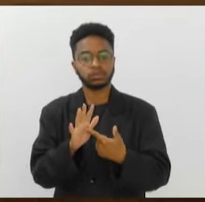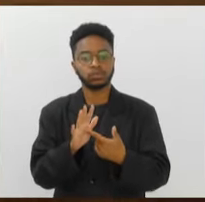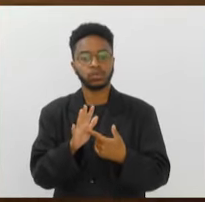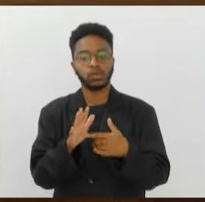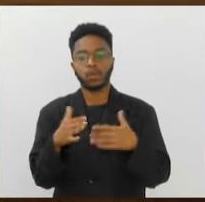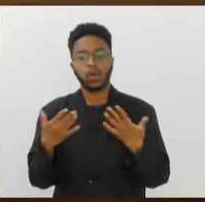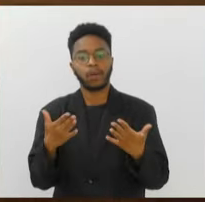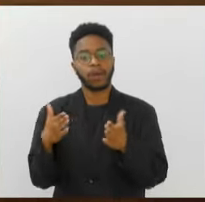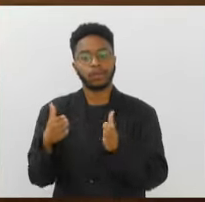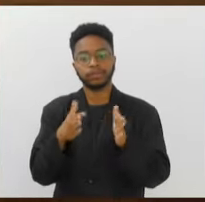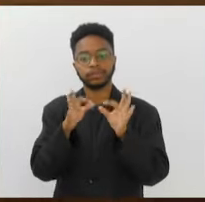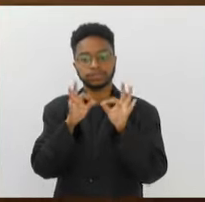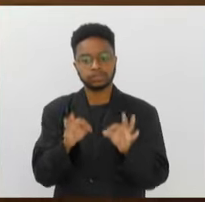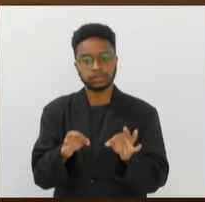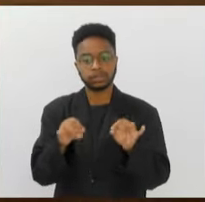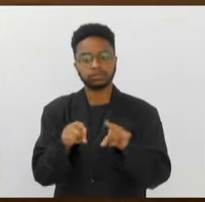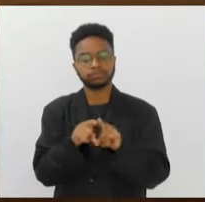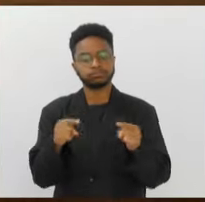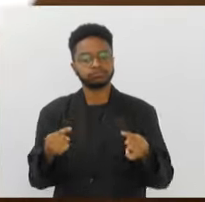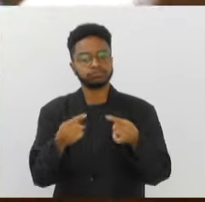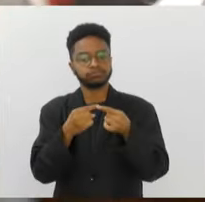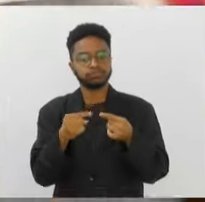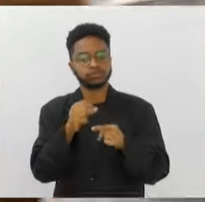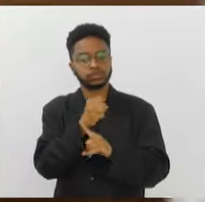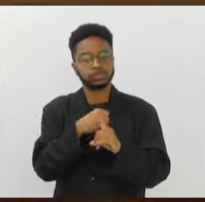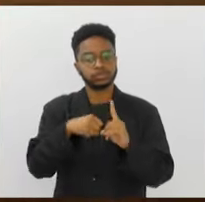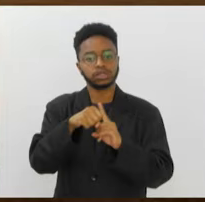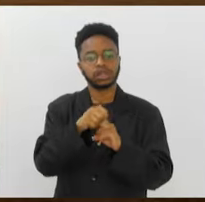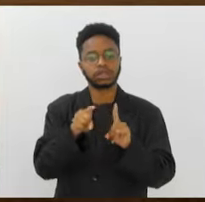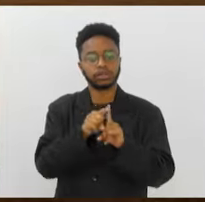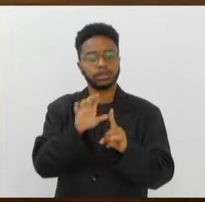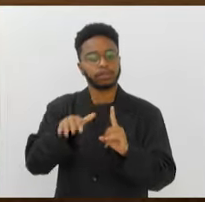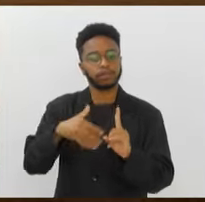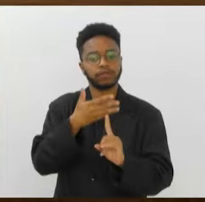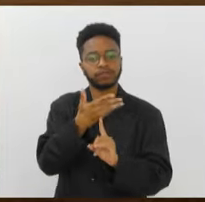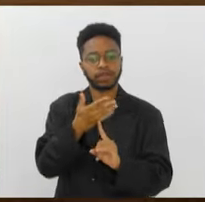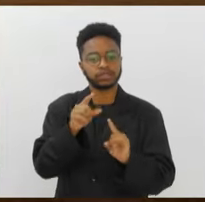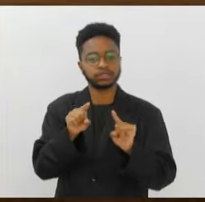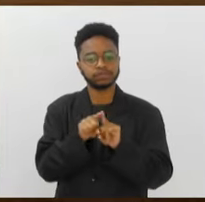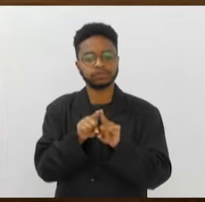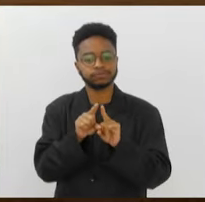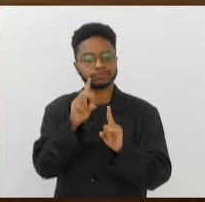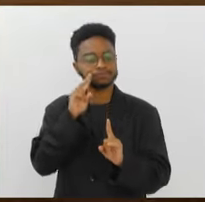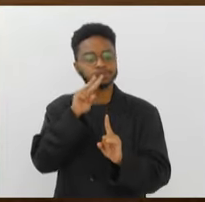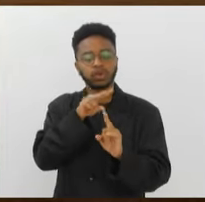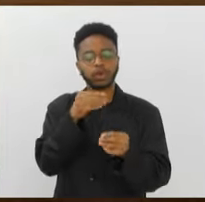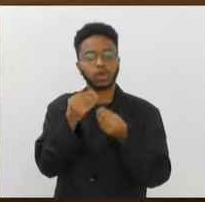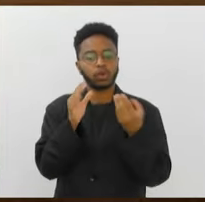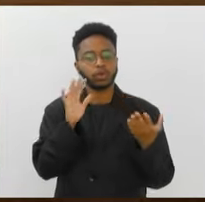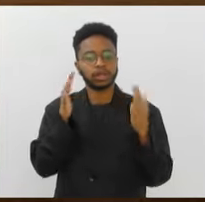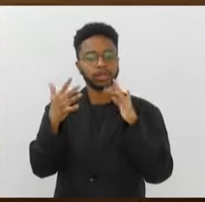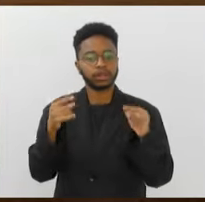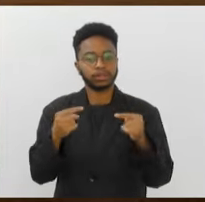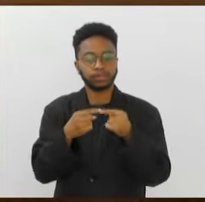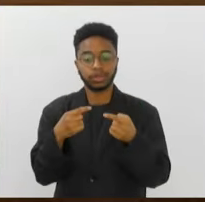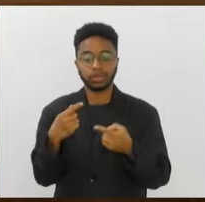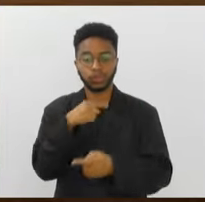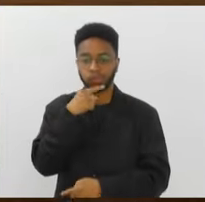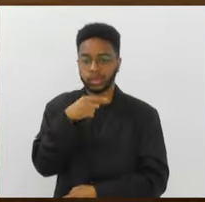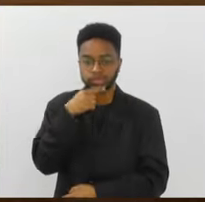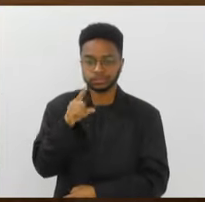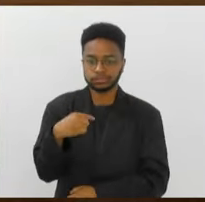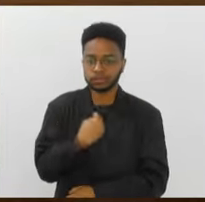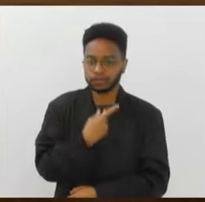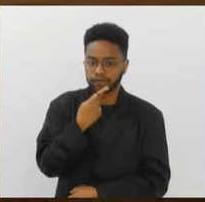correta, socialmente, ambientalmente, do ponto de vista climático. Não adianta a gente dizer que a gente gosta do clima